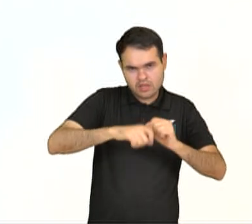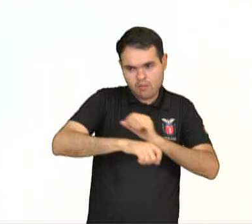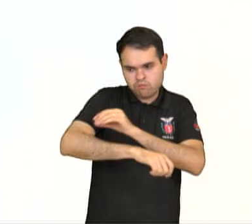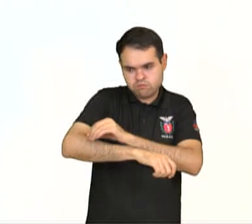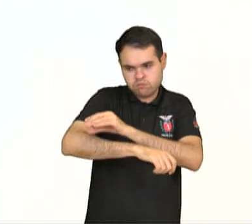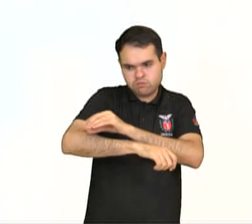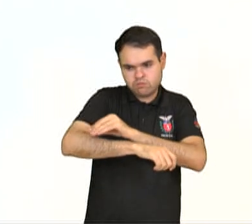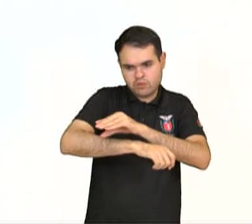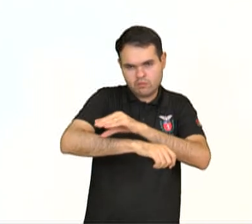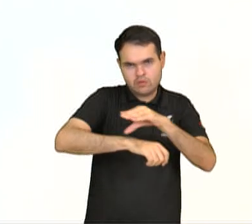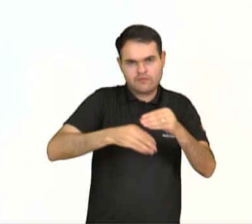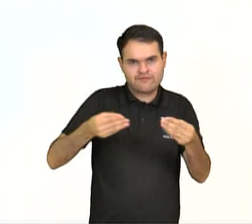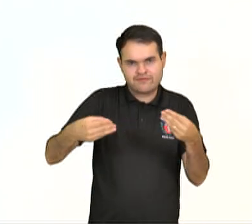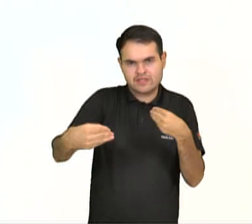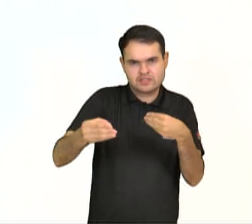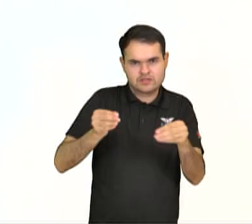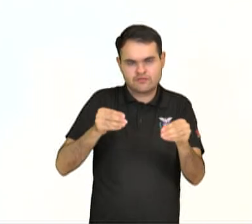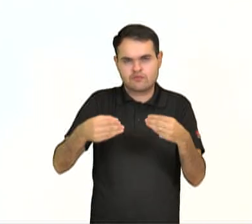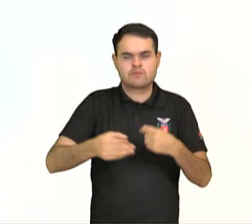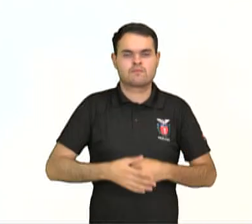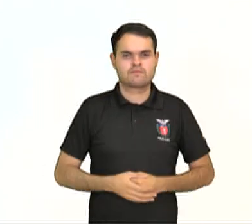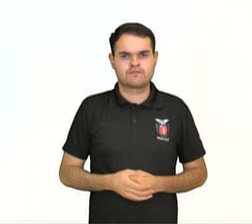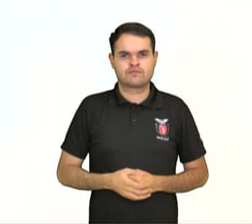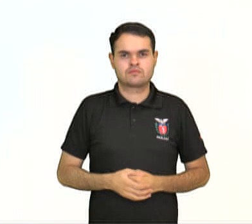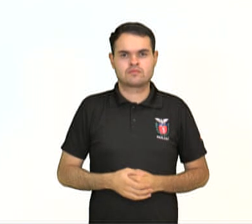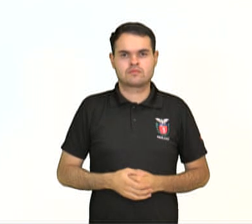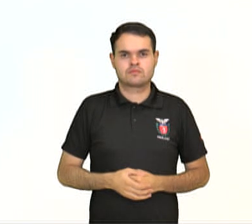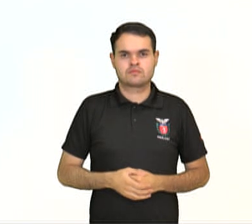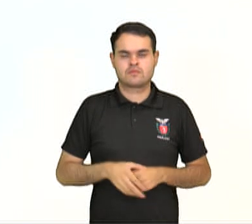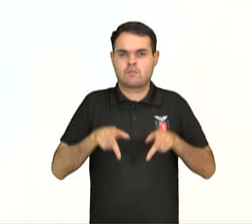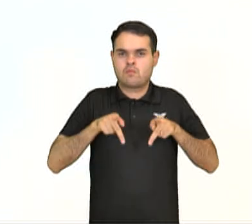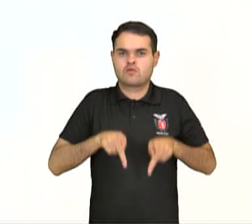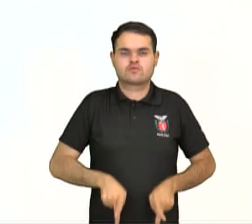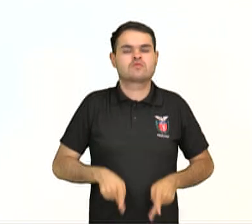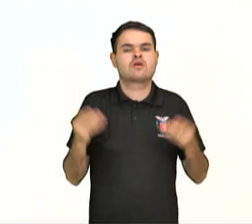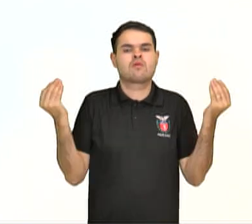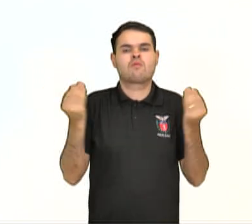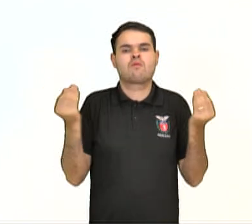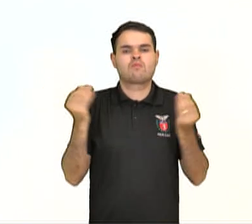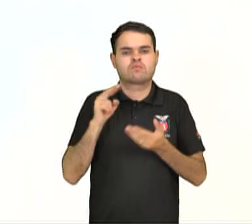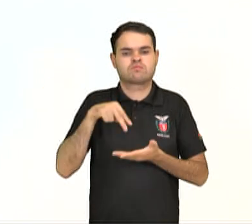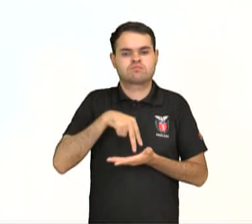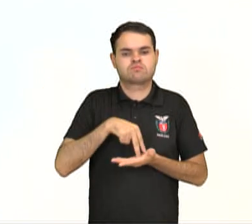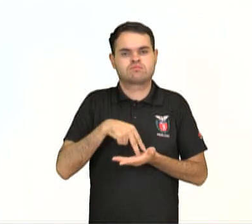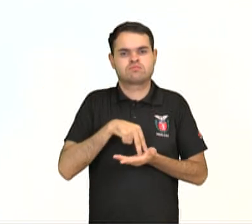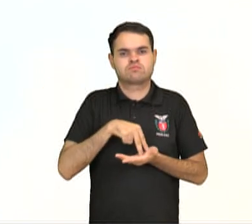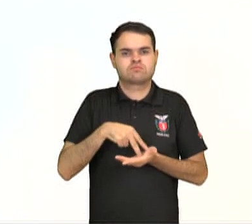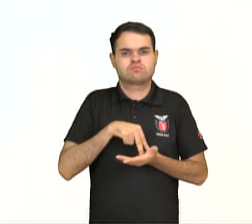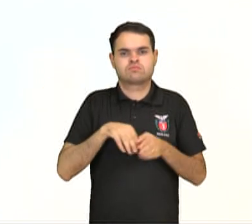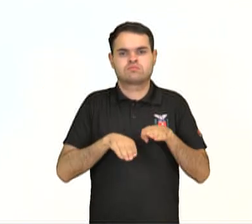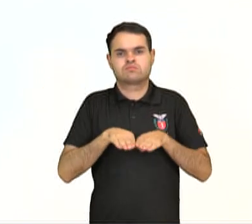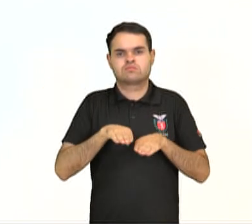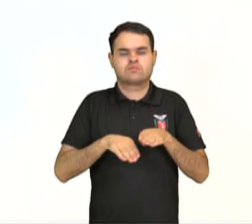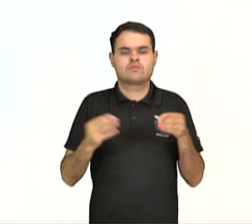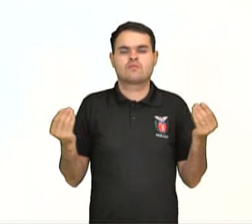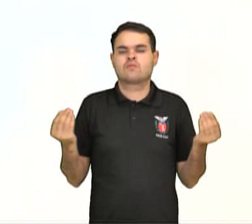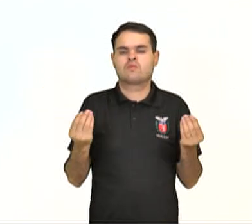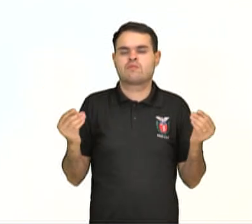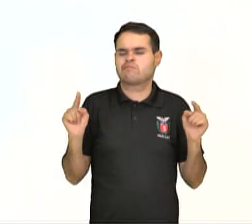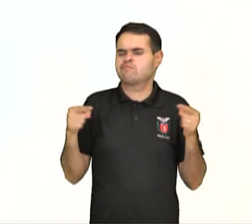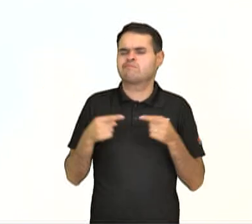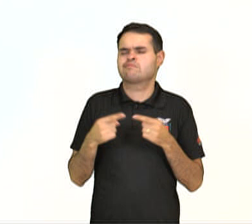mais flexibilidade, tá? E na postura, o meu equilíbrio corporal, que isso tem a ver,